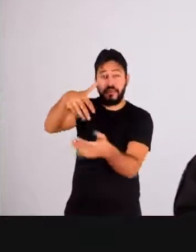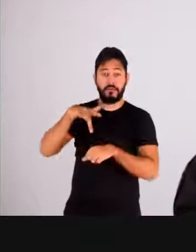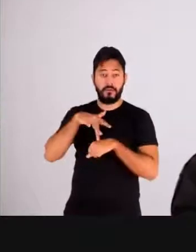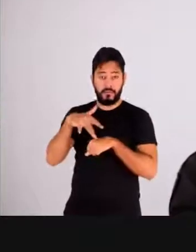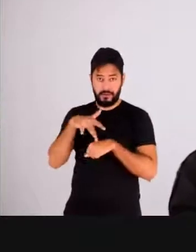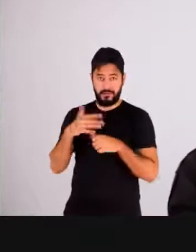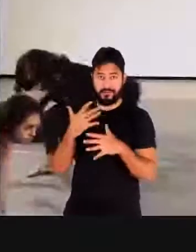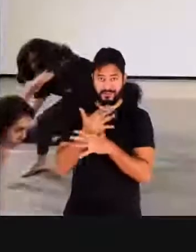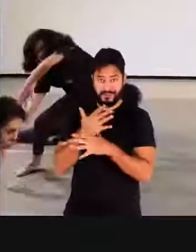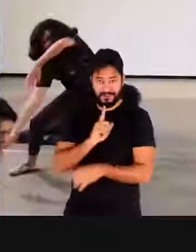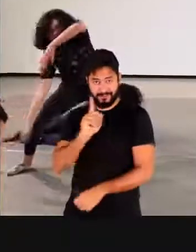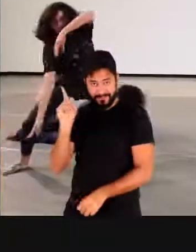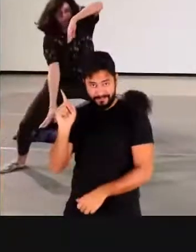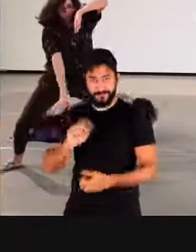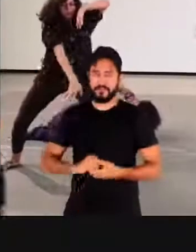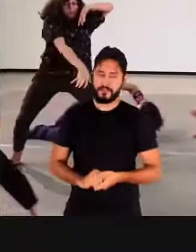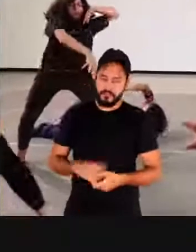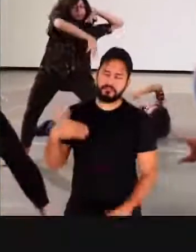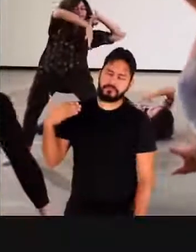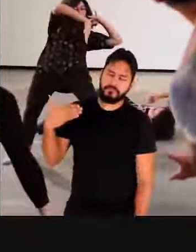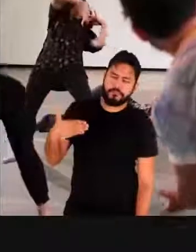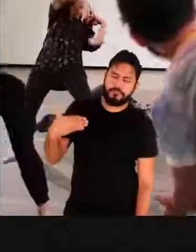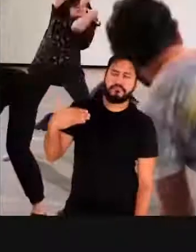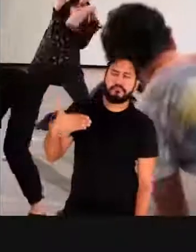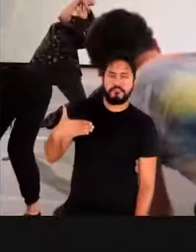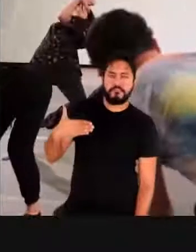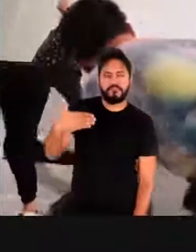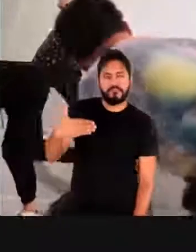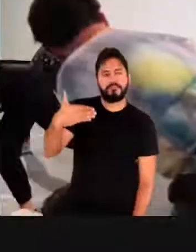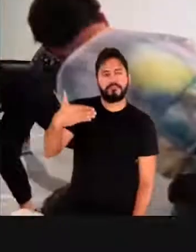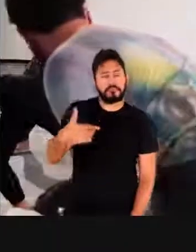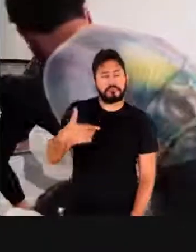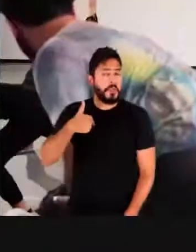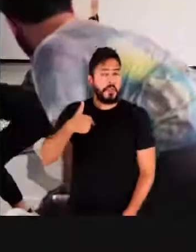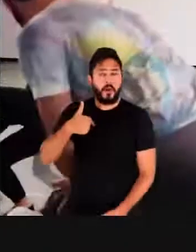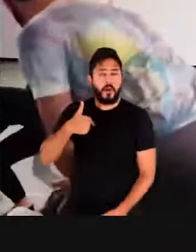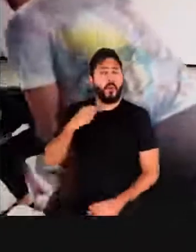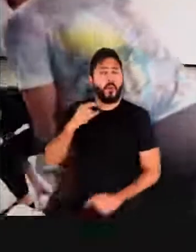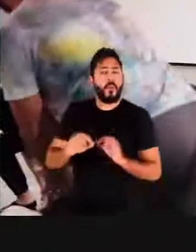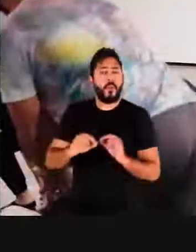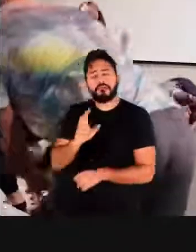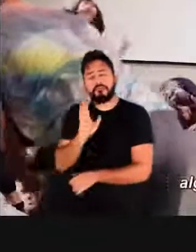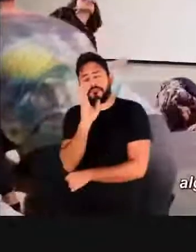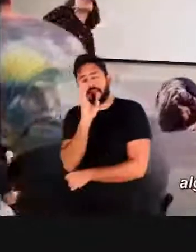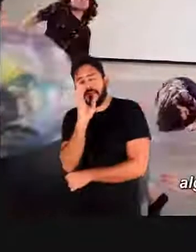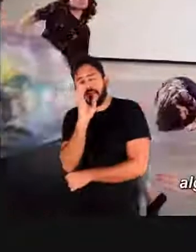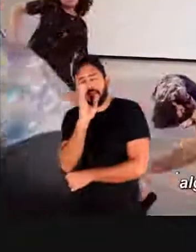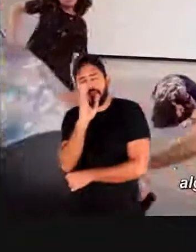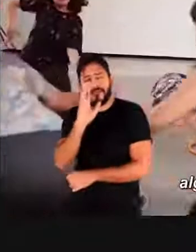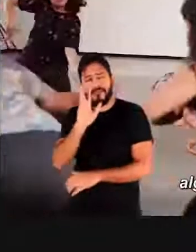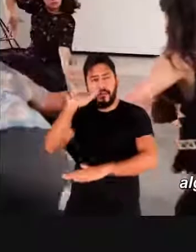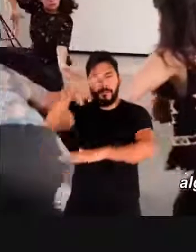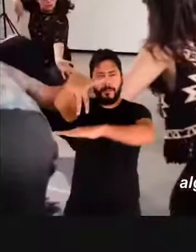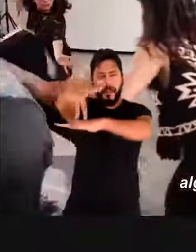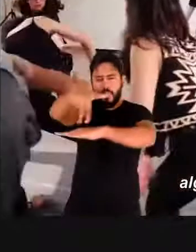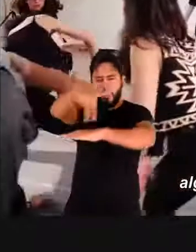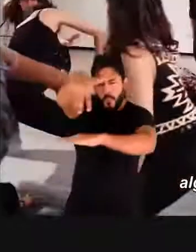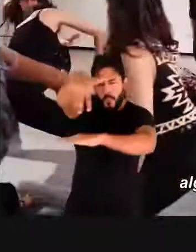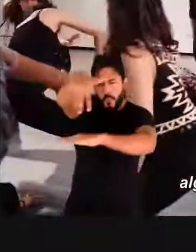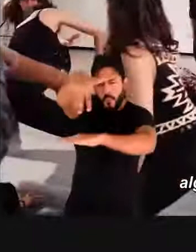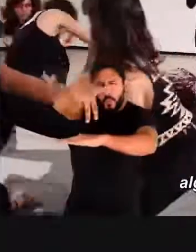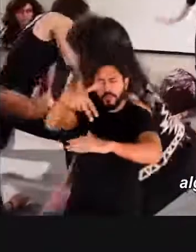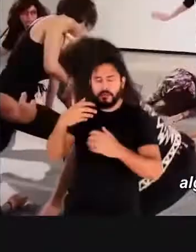da Cidade. E aí eu sempre sentia alguma coisa